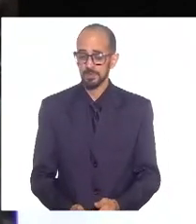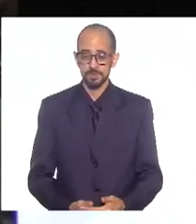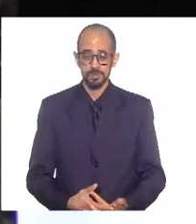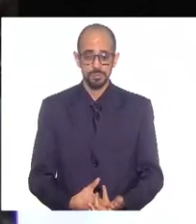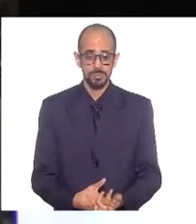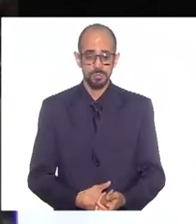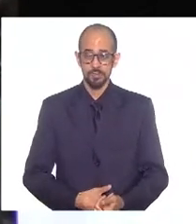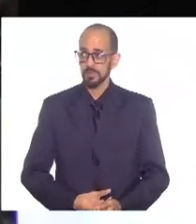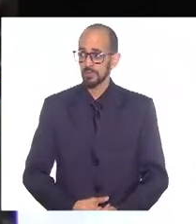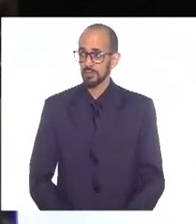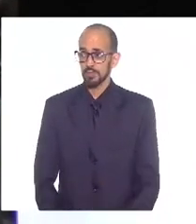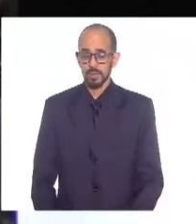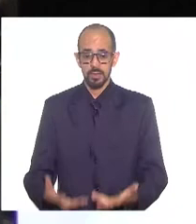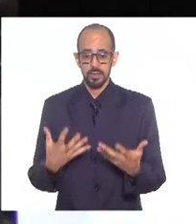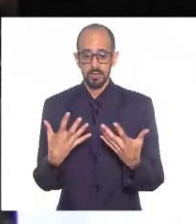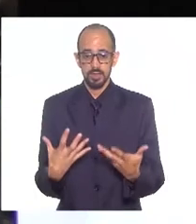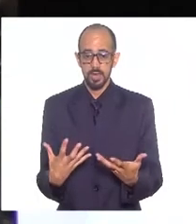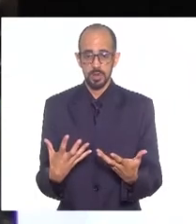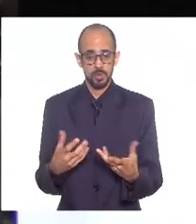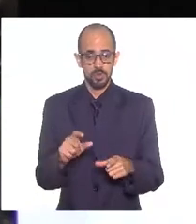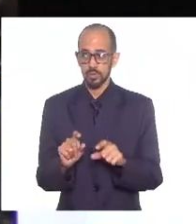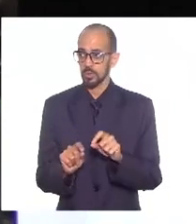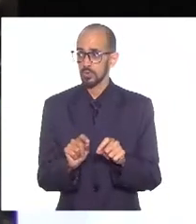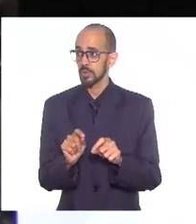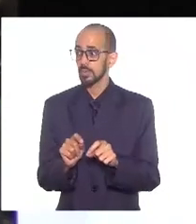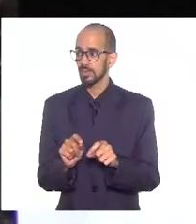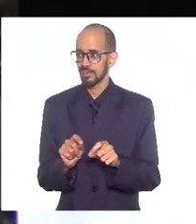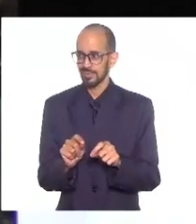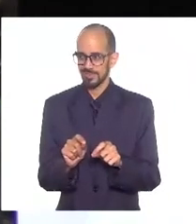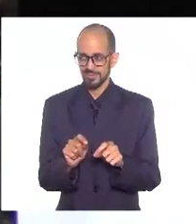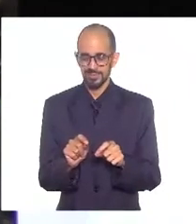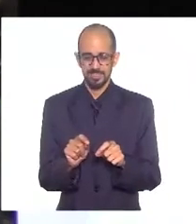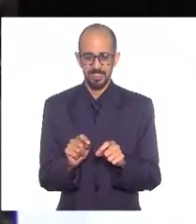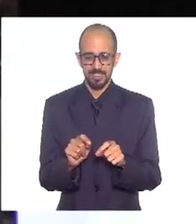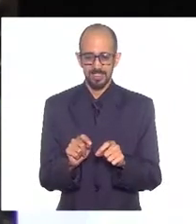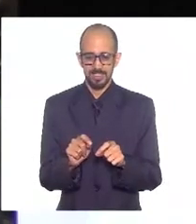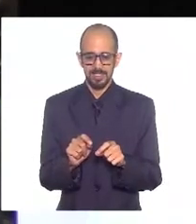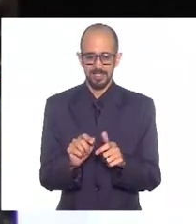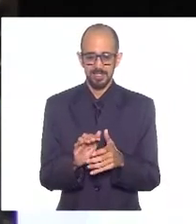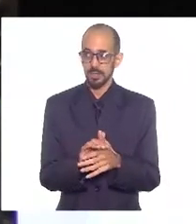Quero... Bom dia, presidente. Bom dia, Van.